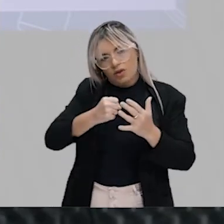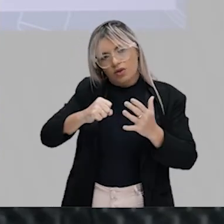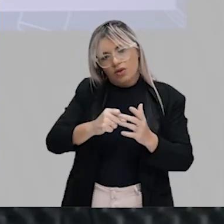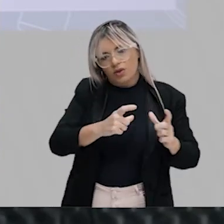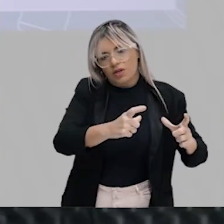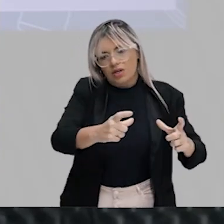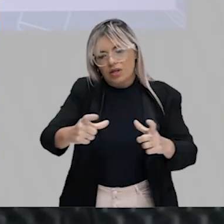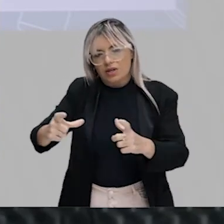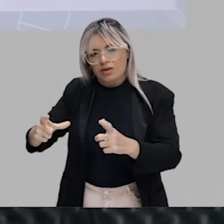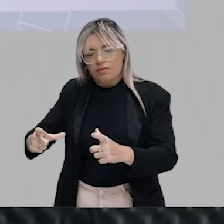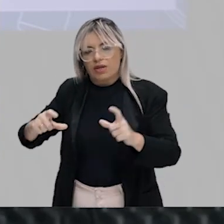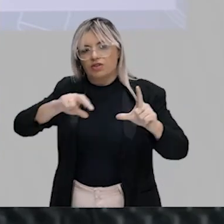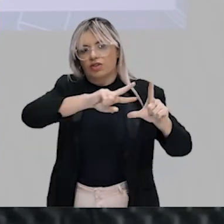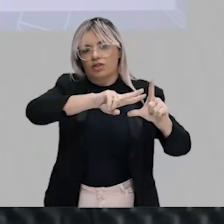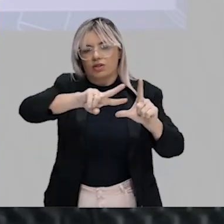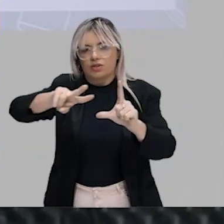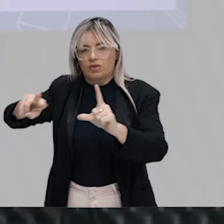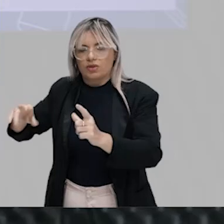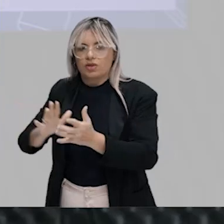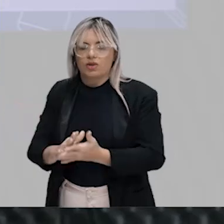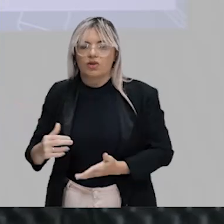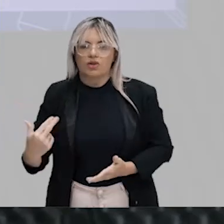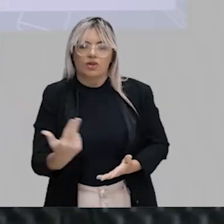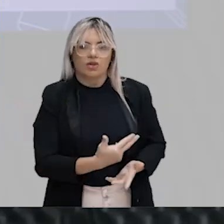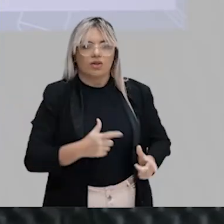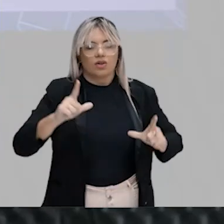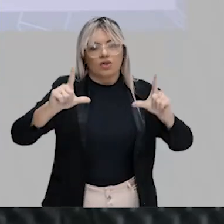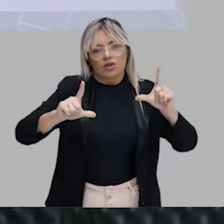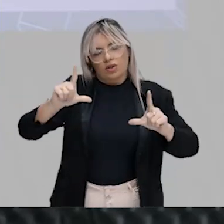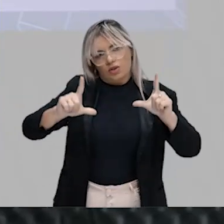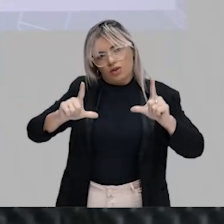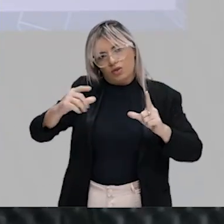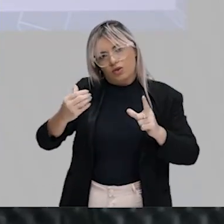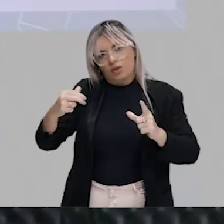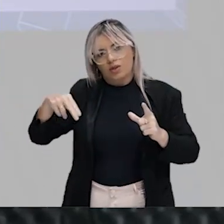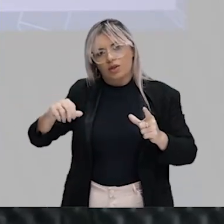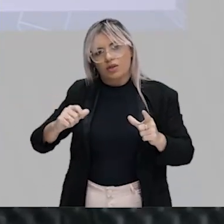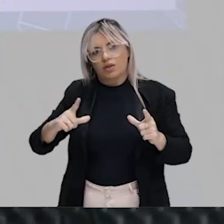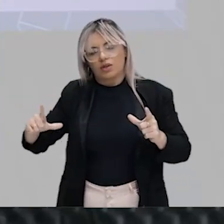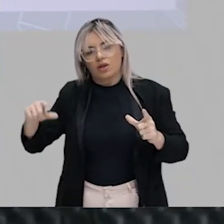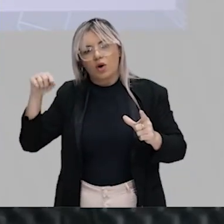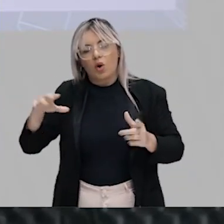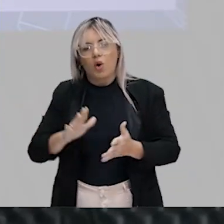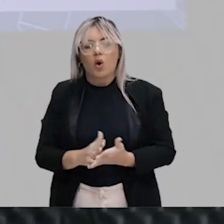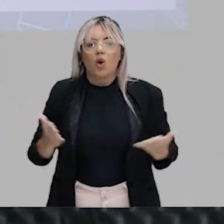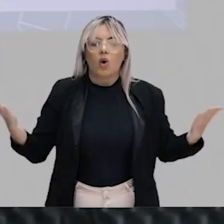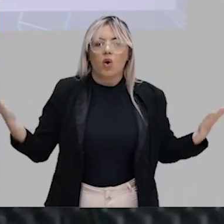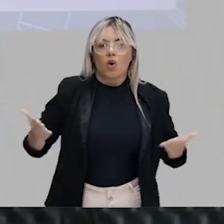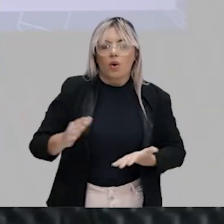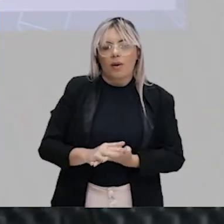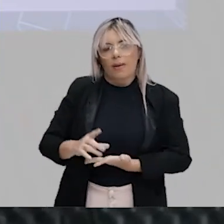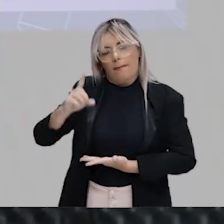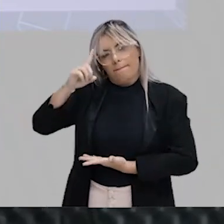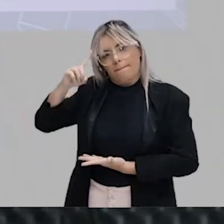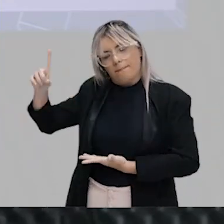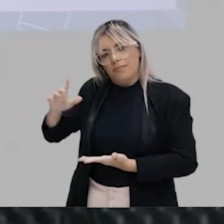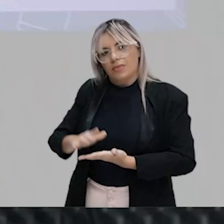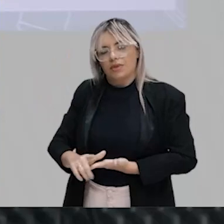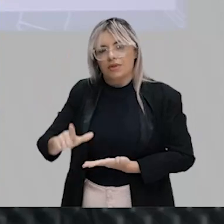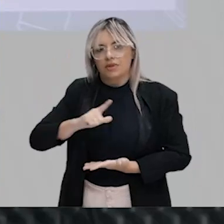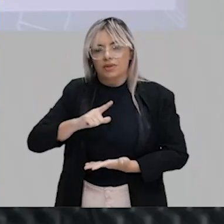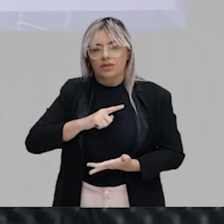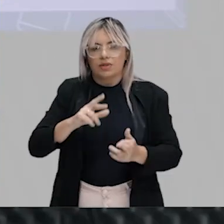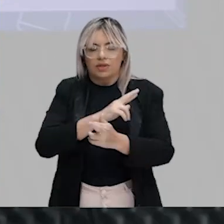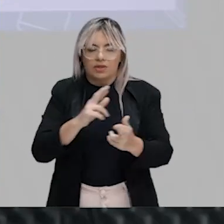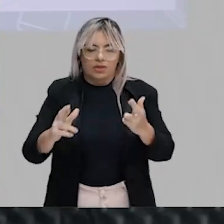grande parte da nossa televisão, dos canais de televisão aí. E hoje em dia, existem canais que são